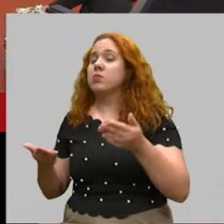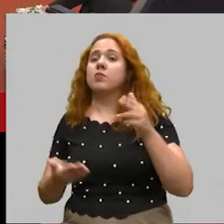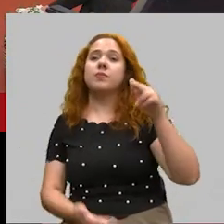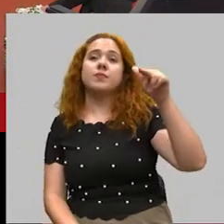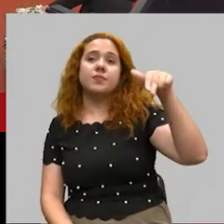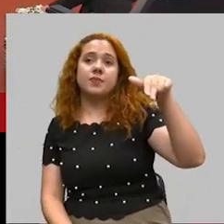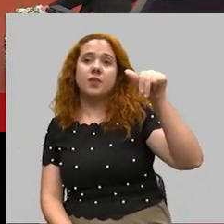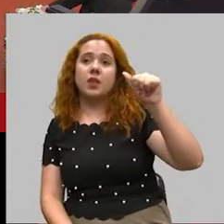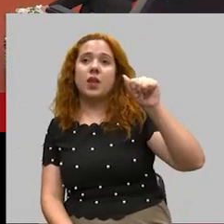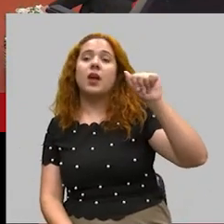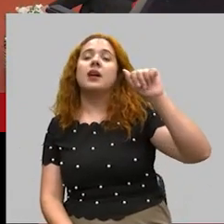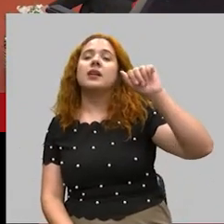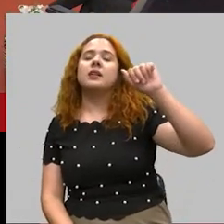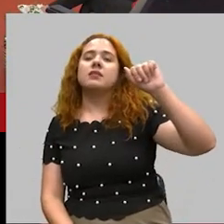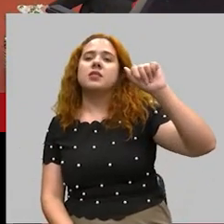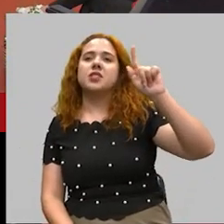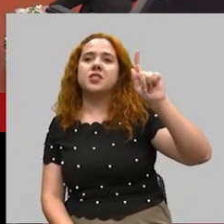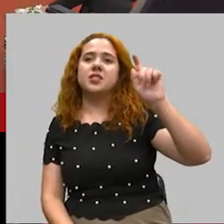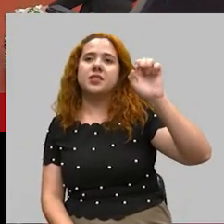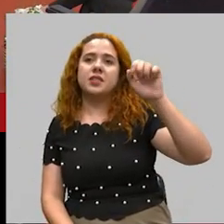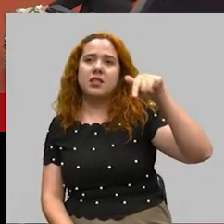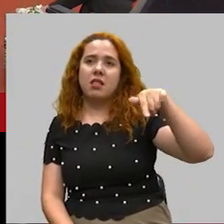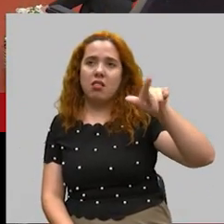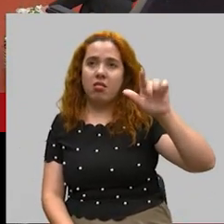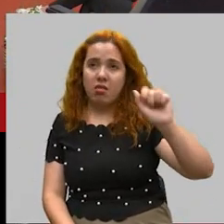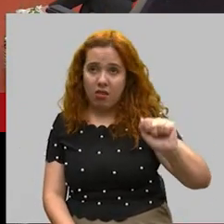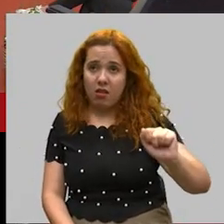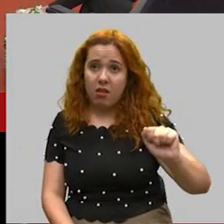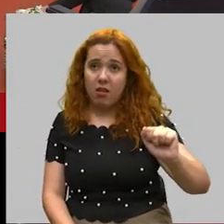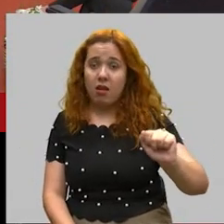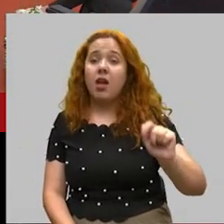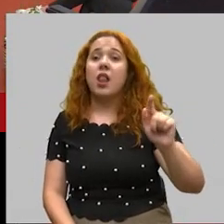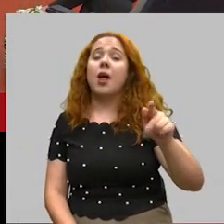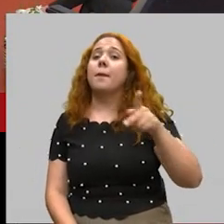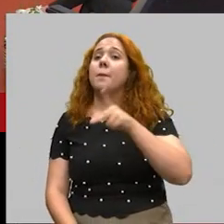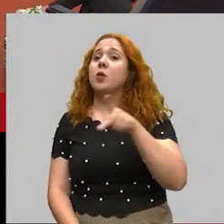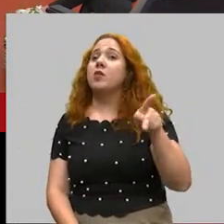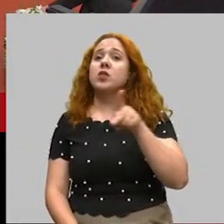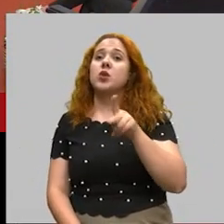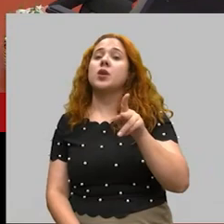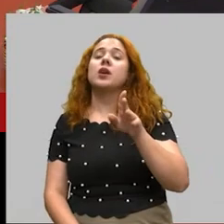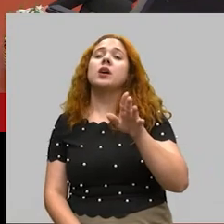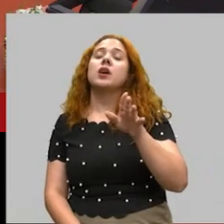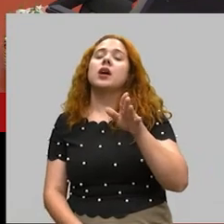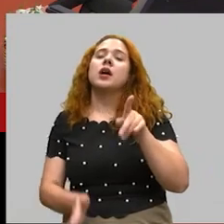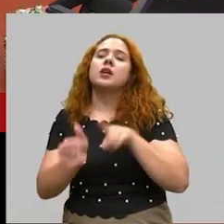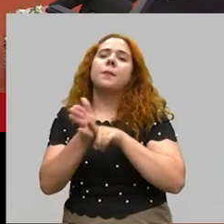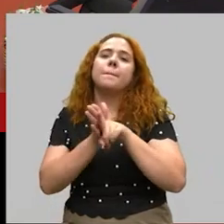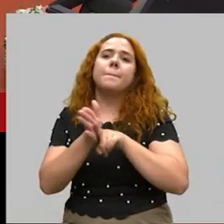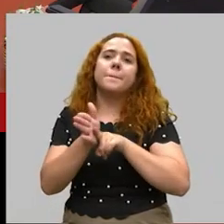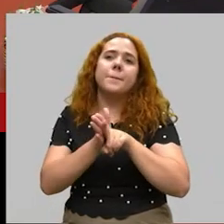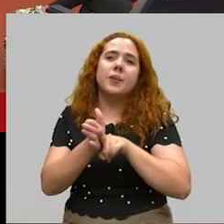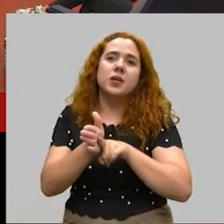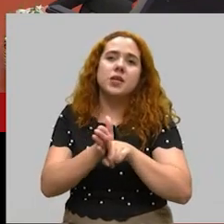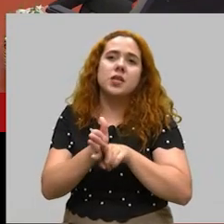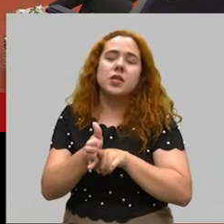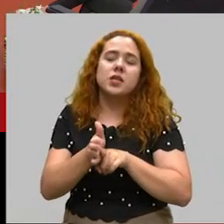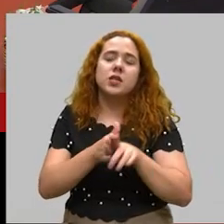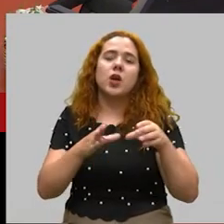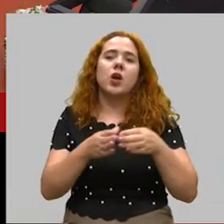Aparecida Brandão professora da ueng coordenadora do núcleo extensão e pesquisa em educação de jovens e adultos